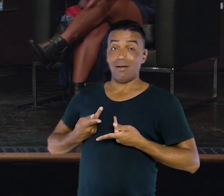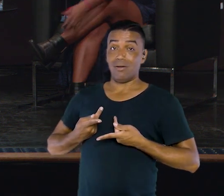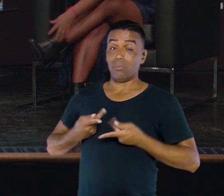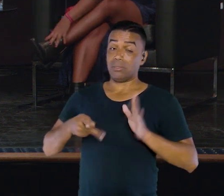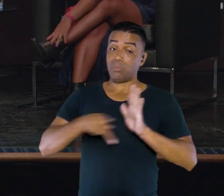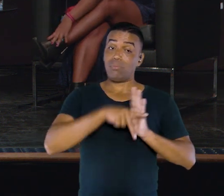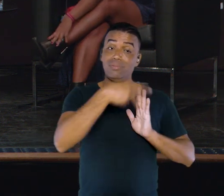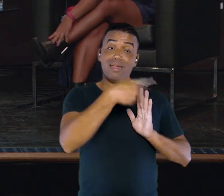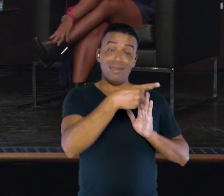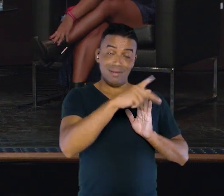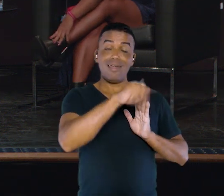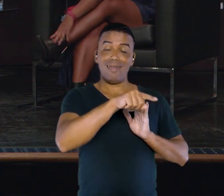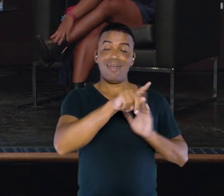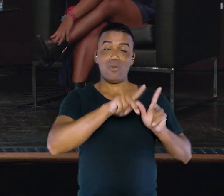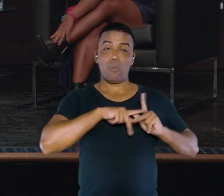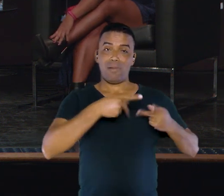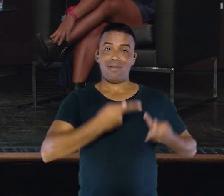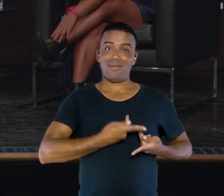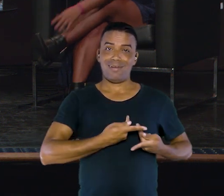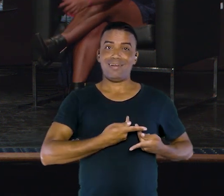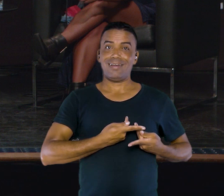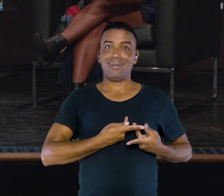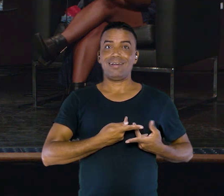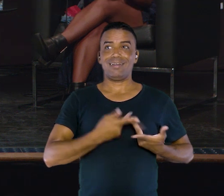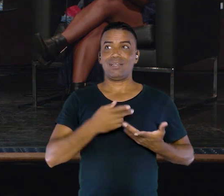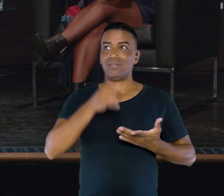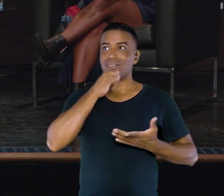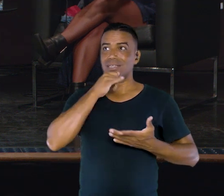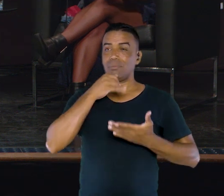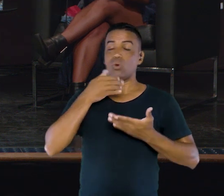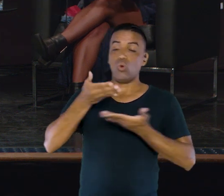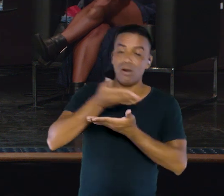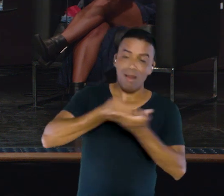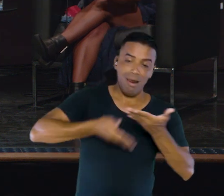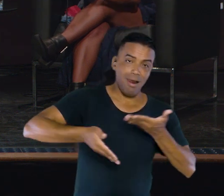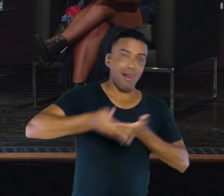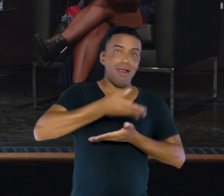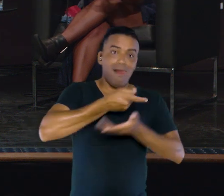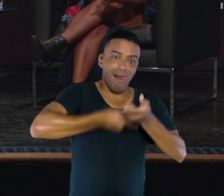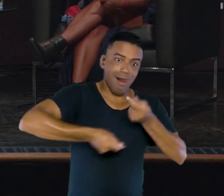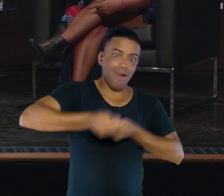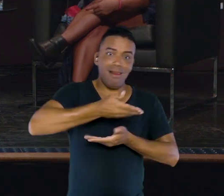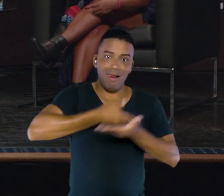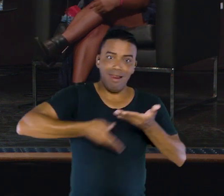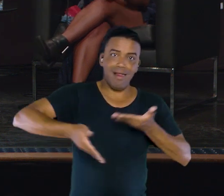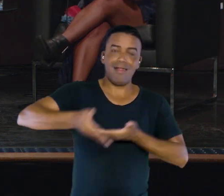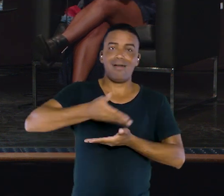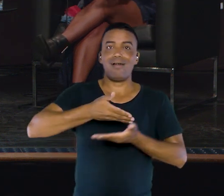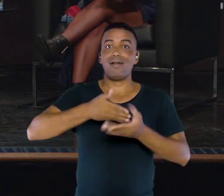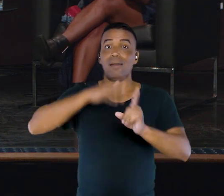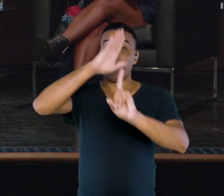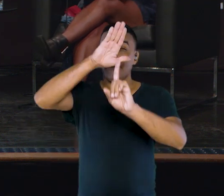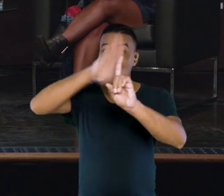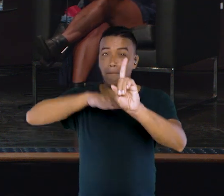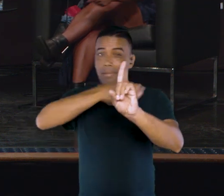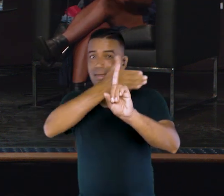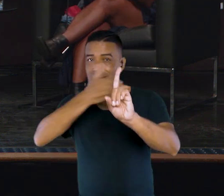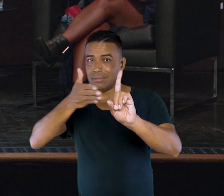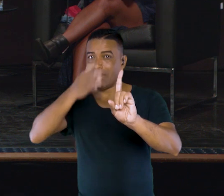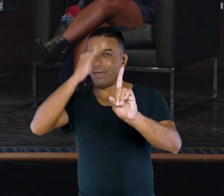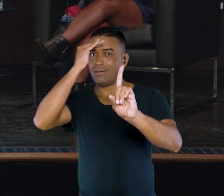no mundo deles. A gente está em constante negociação, assim. Benzimento